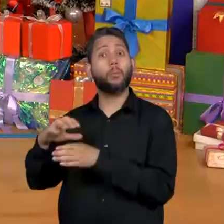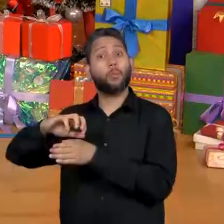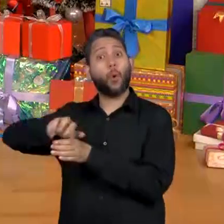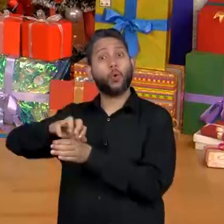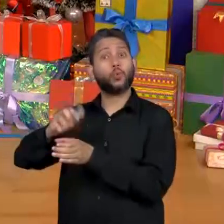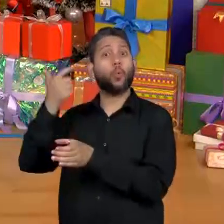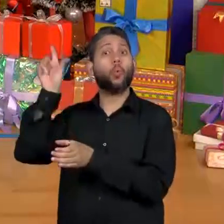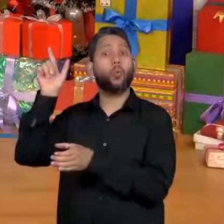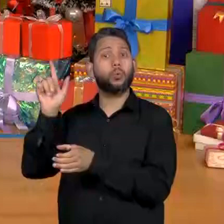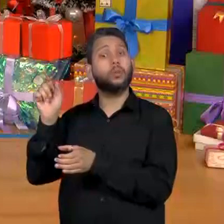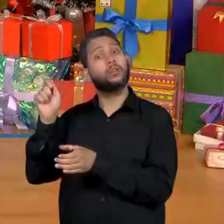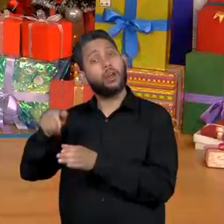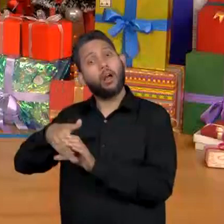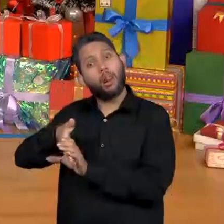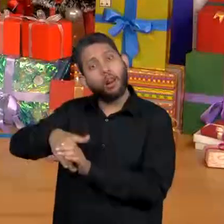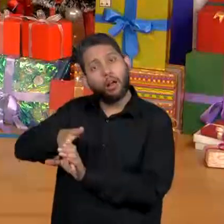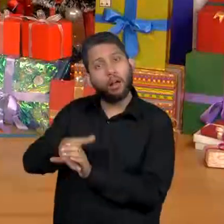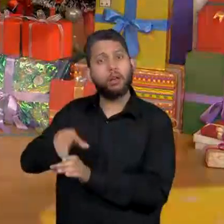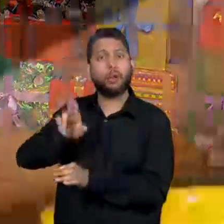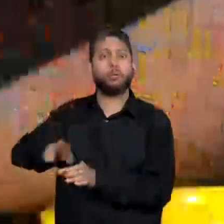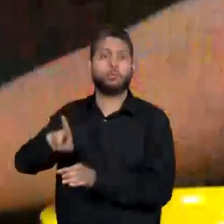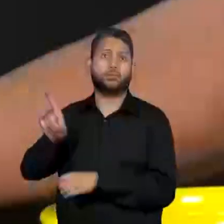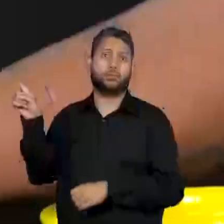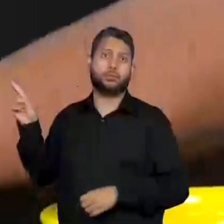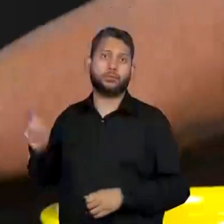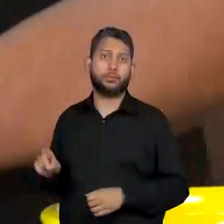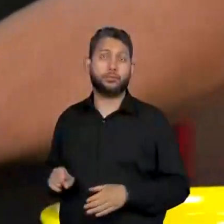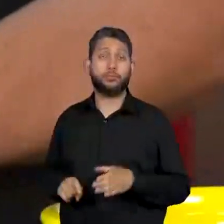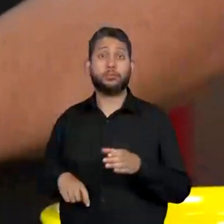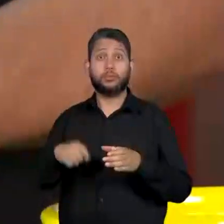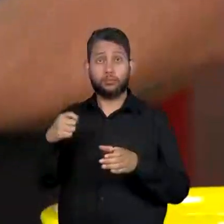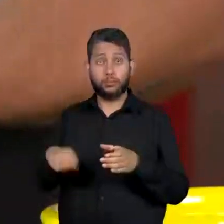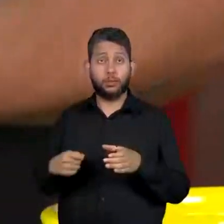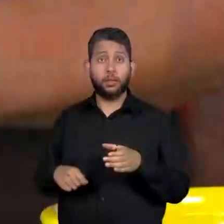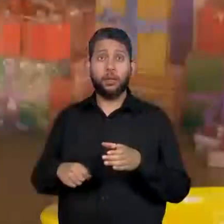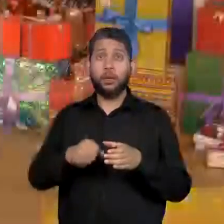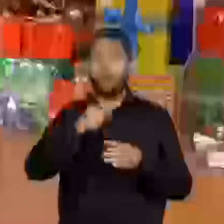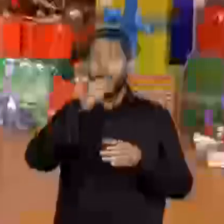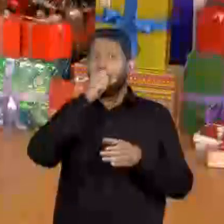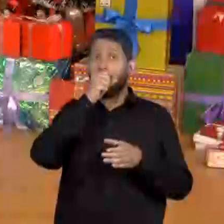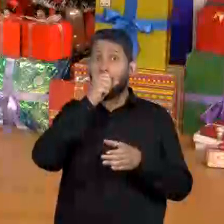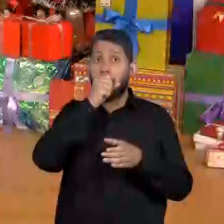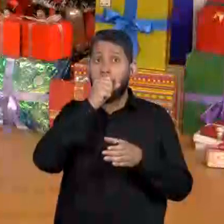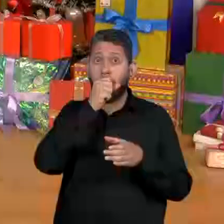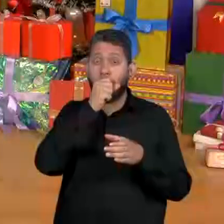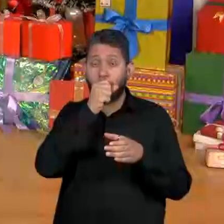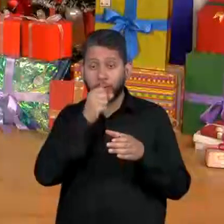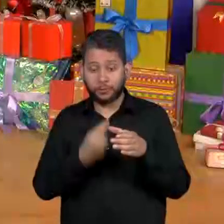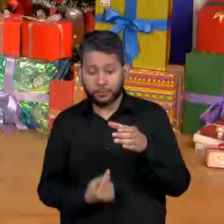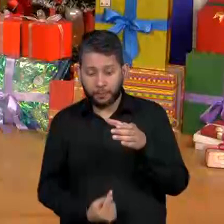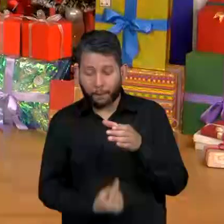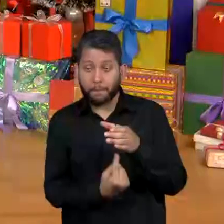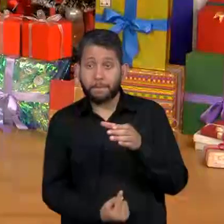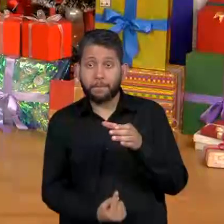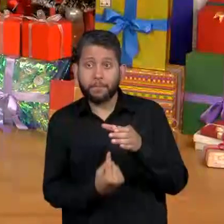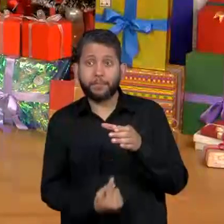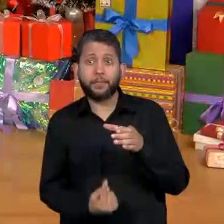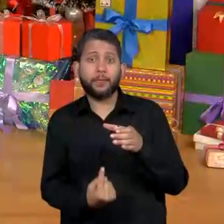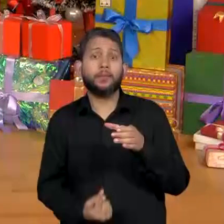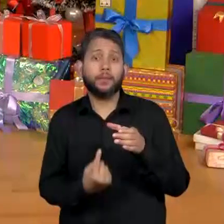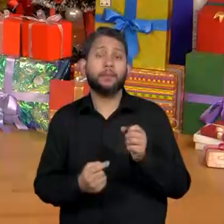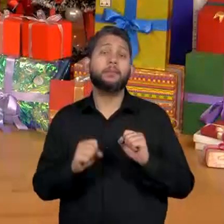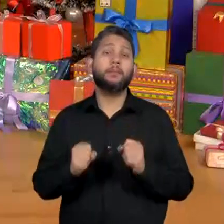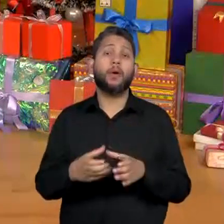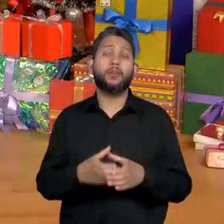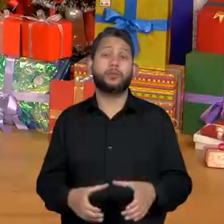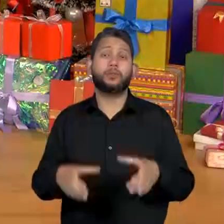Mas aí o grande dica também, né, Pro, é fazer uns furinhos aqui, isso, neles, seja a garrafa